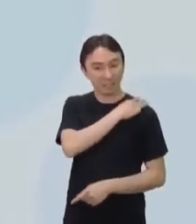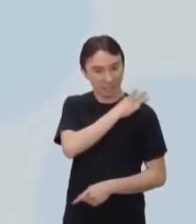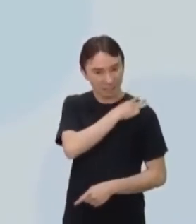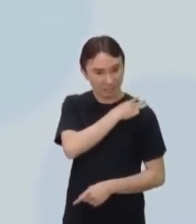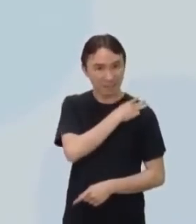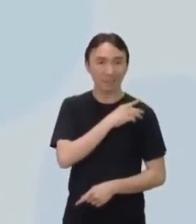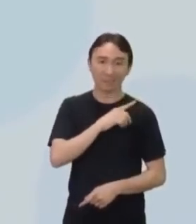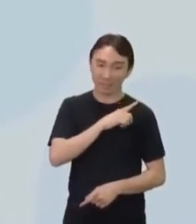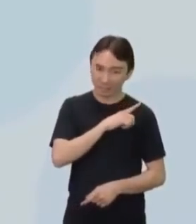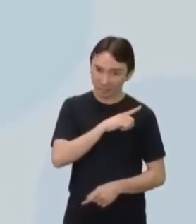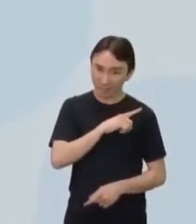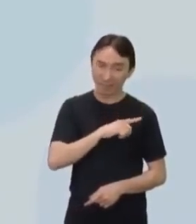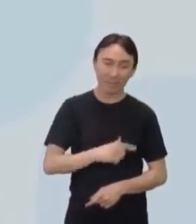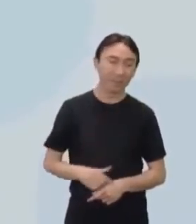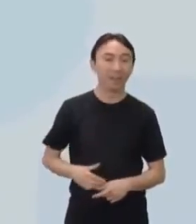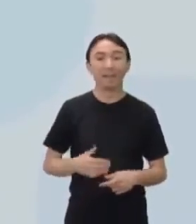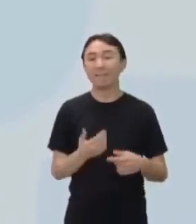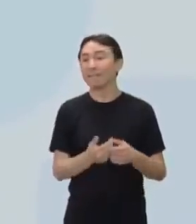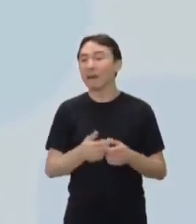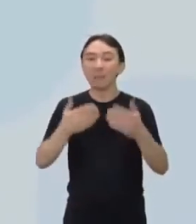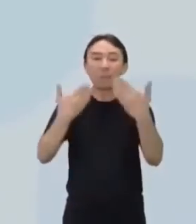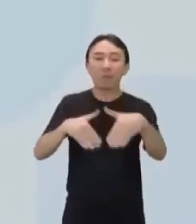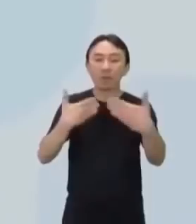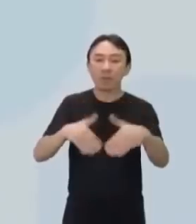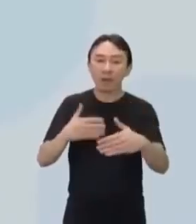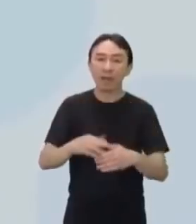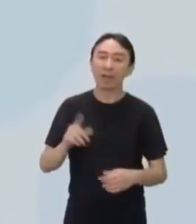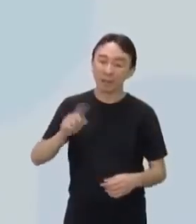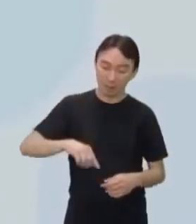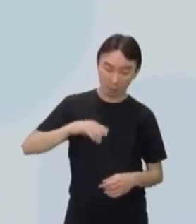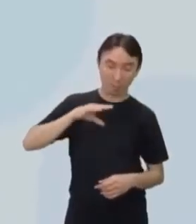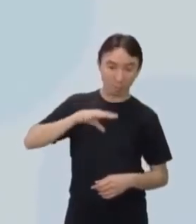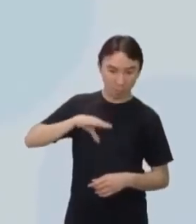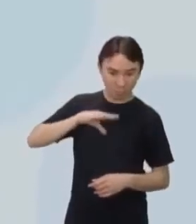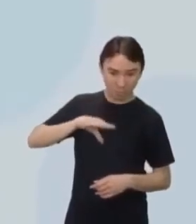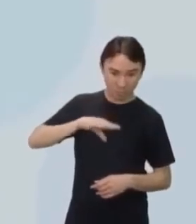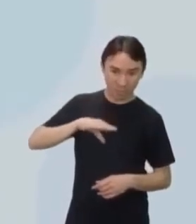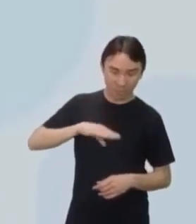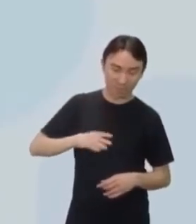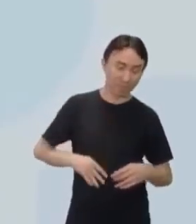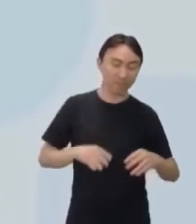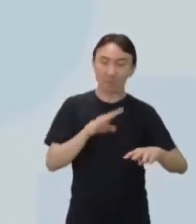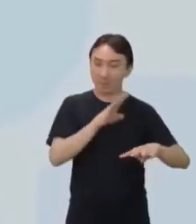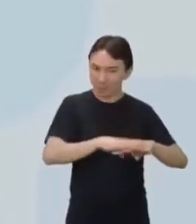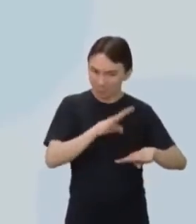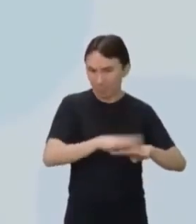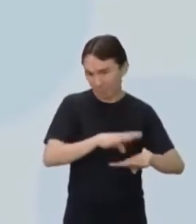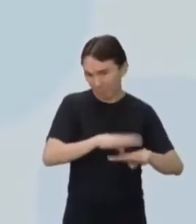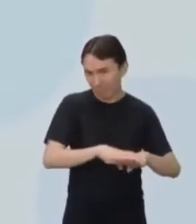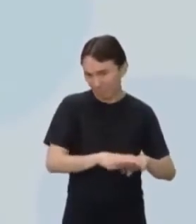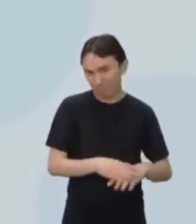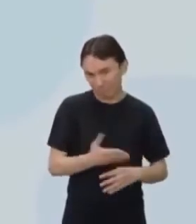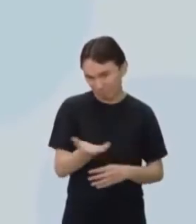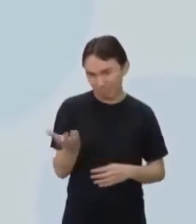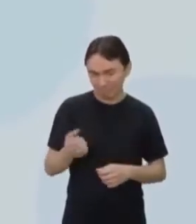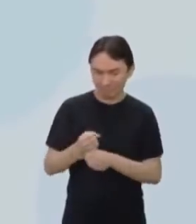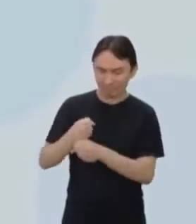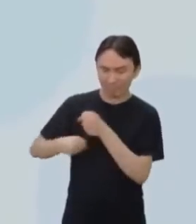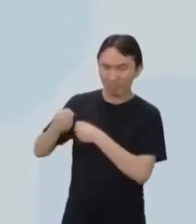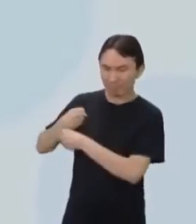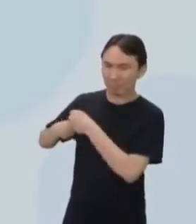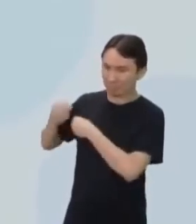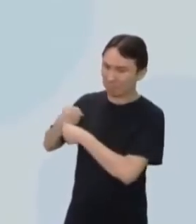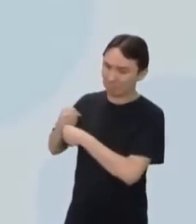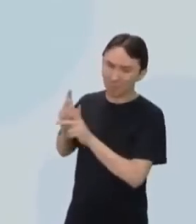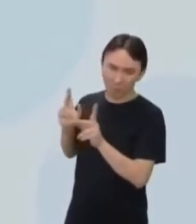né, língua portuguesa e matemática, tá bom? Então, assim como todos os anos, essa vai ser uma